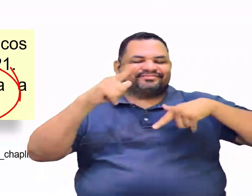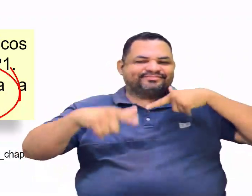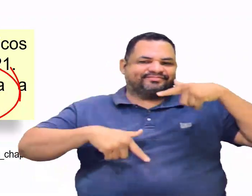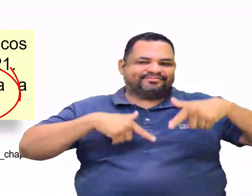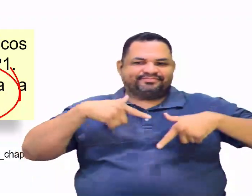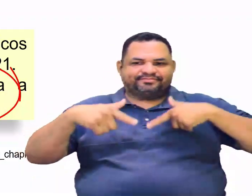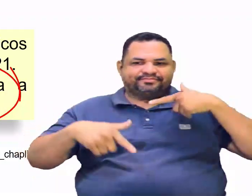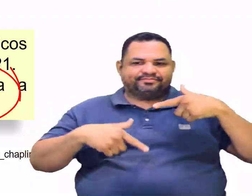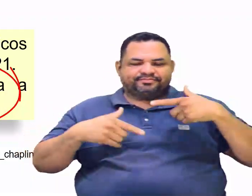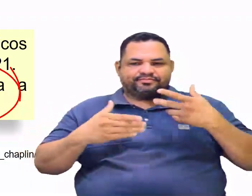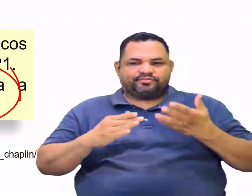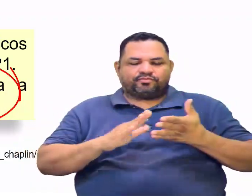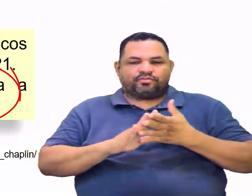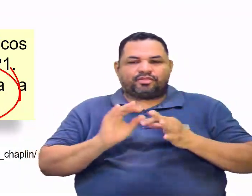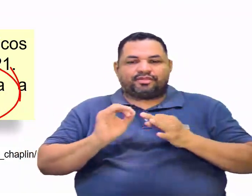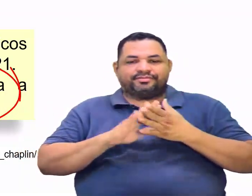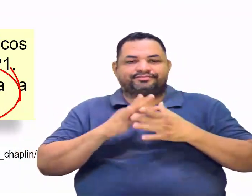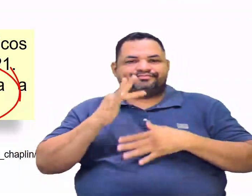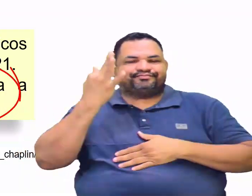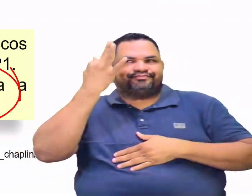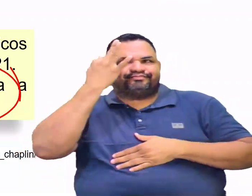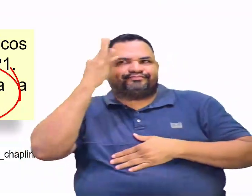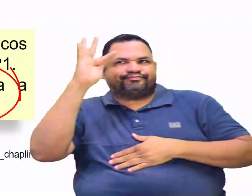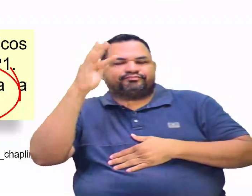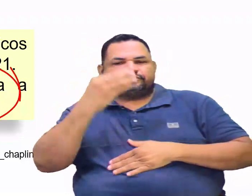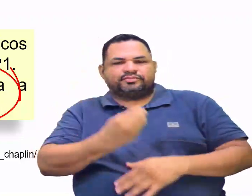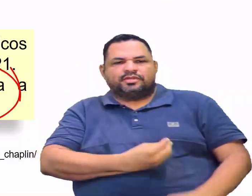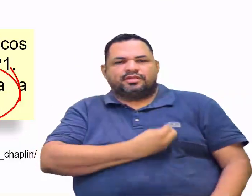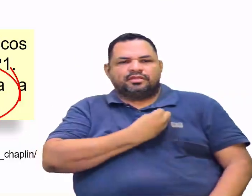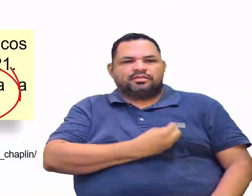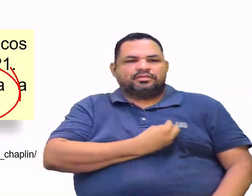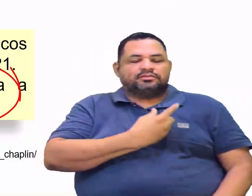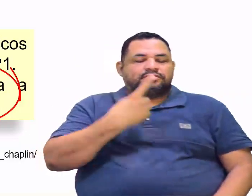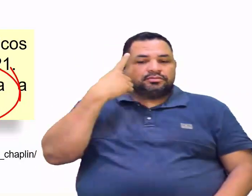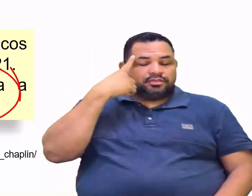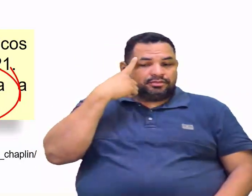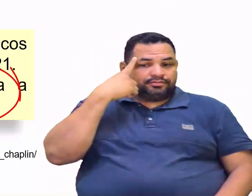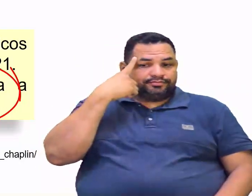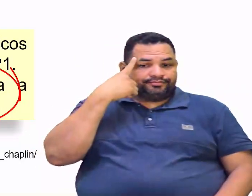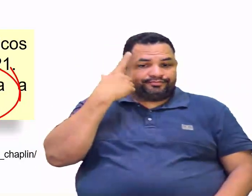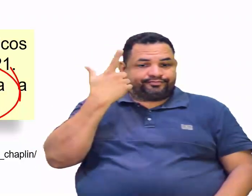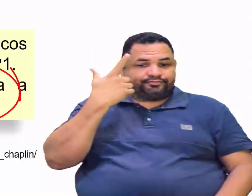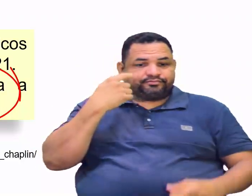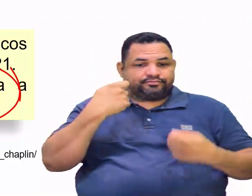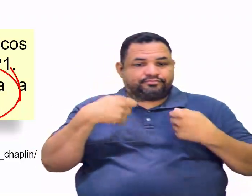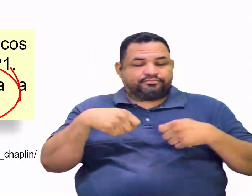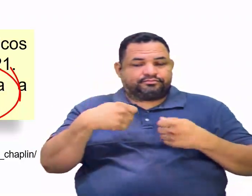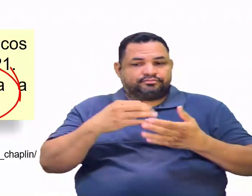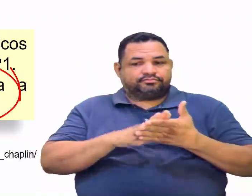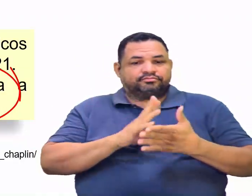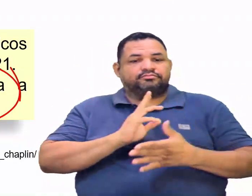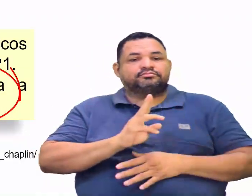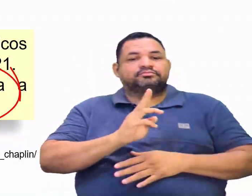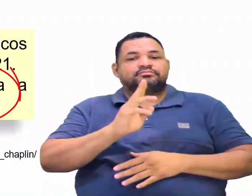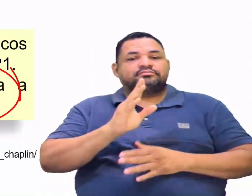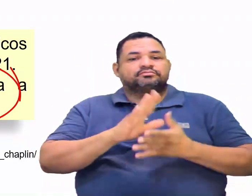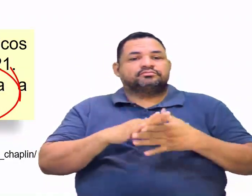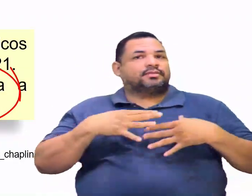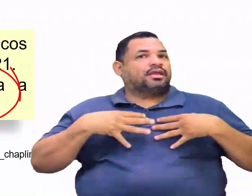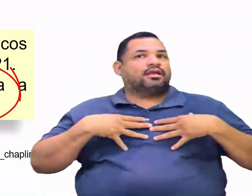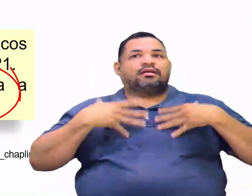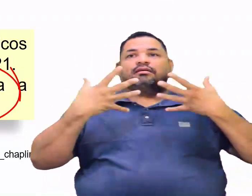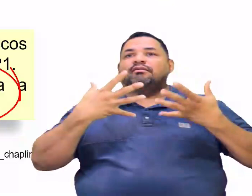trabalhos. A sua filosofia de vida, o seu pensamento, né? Que você deve estar sempre para